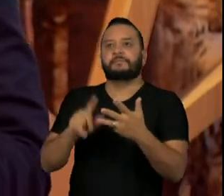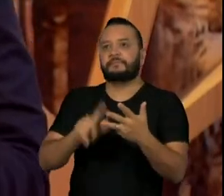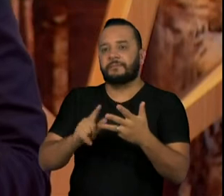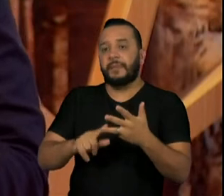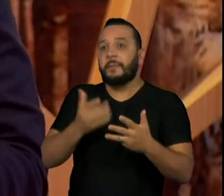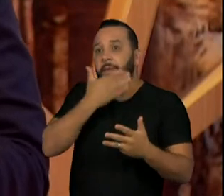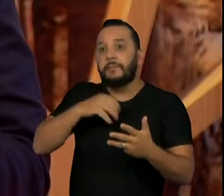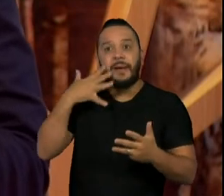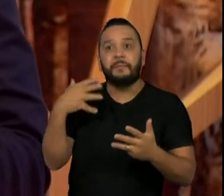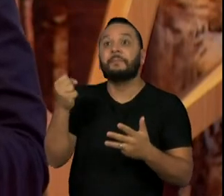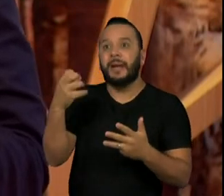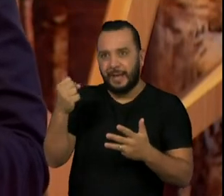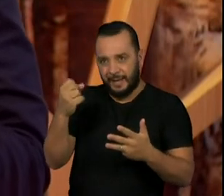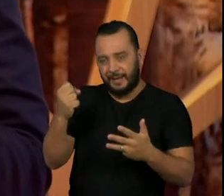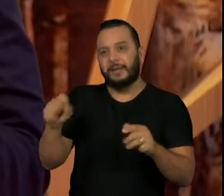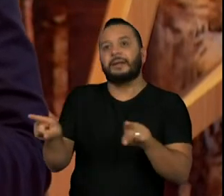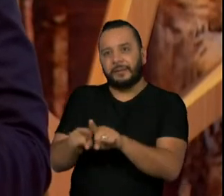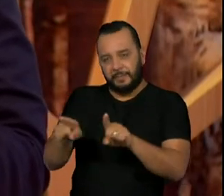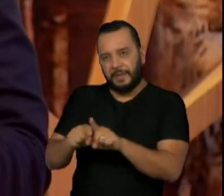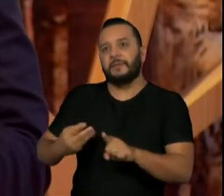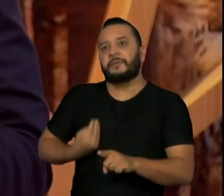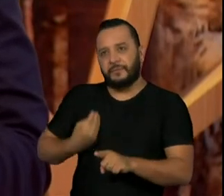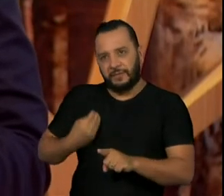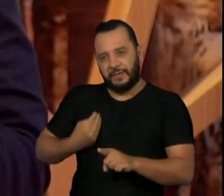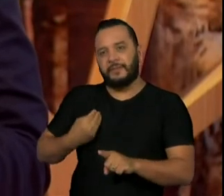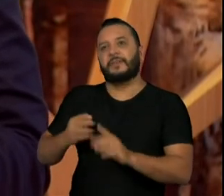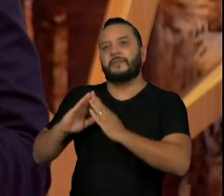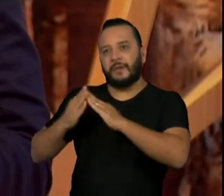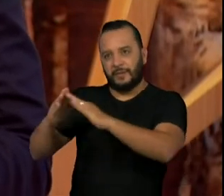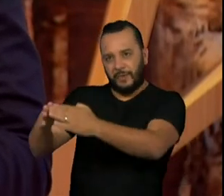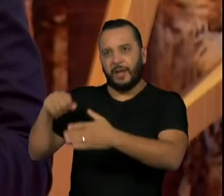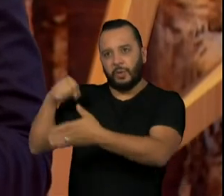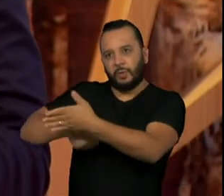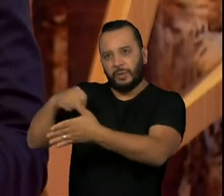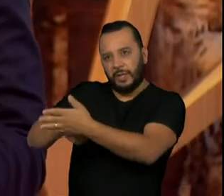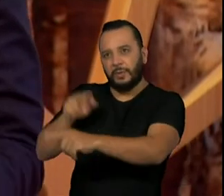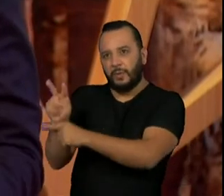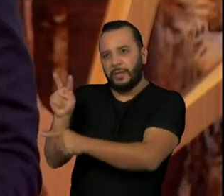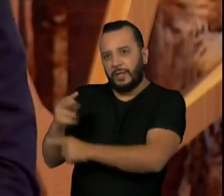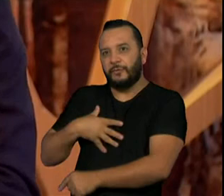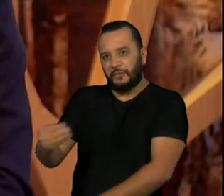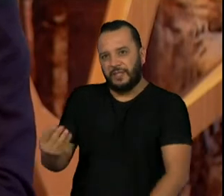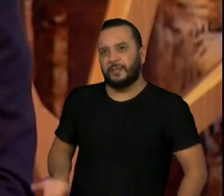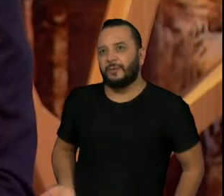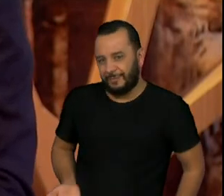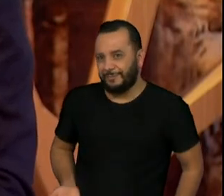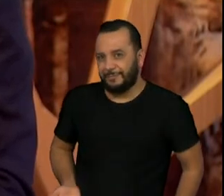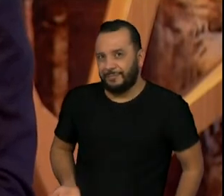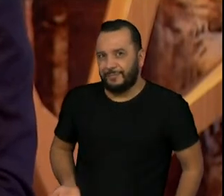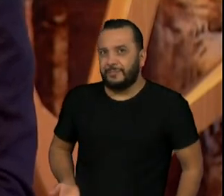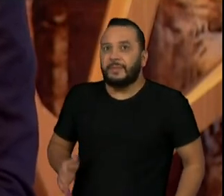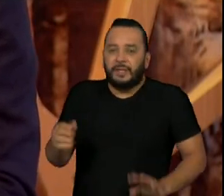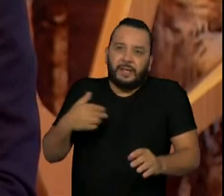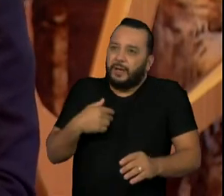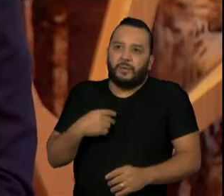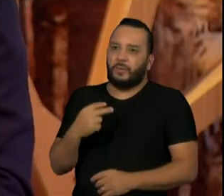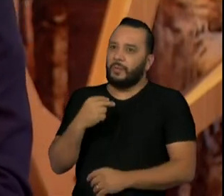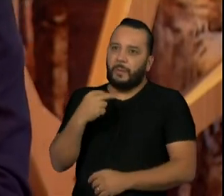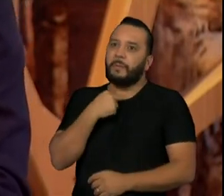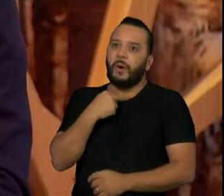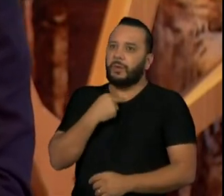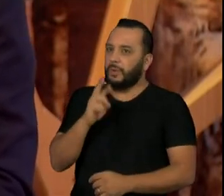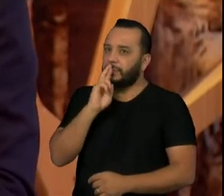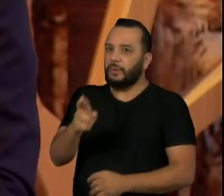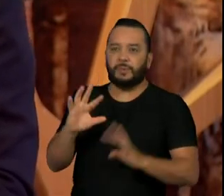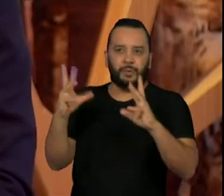uma mãe branca que também está na periferia lutando para criar um filho, tá certo? E eu não posso aqui, pai, responder por todos os